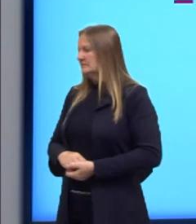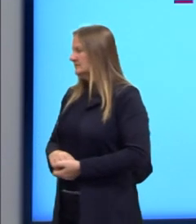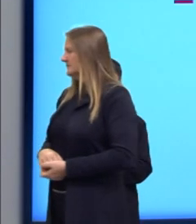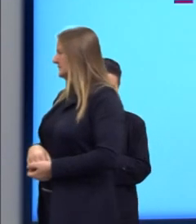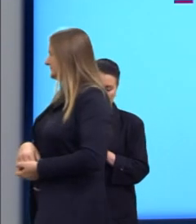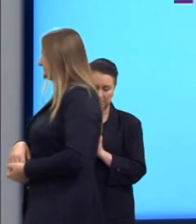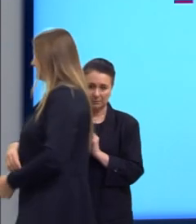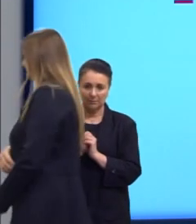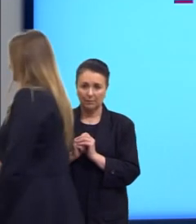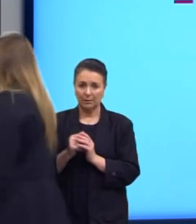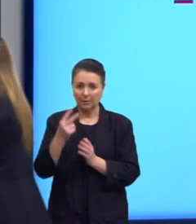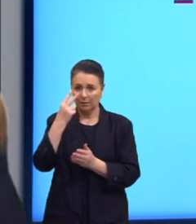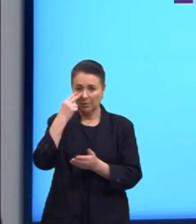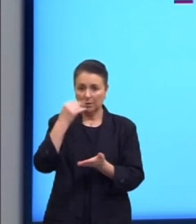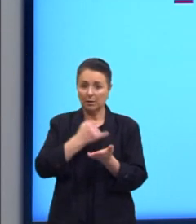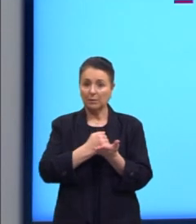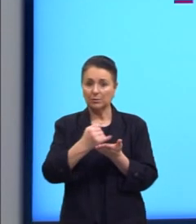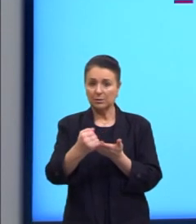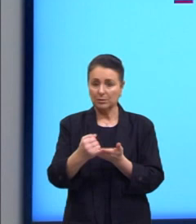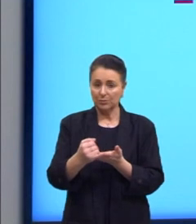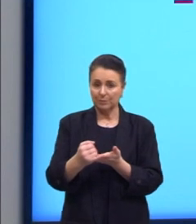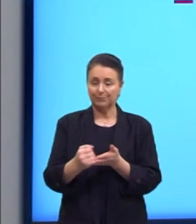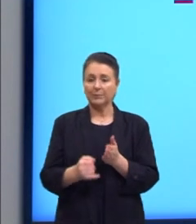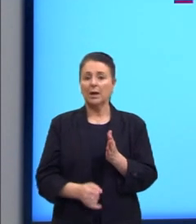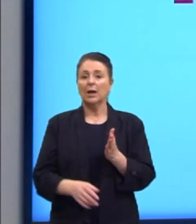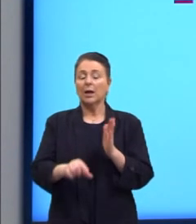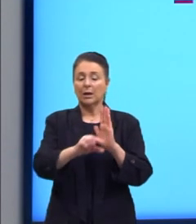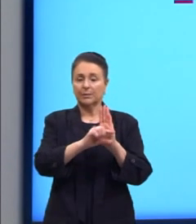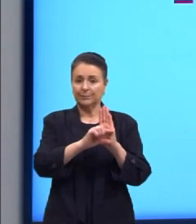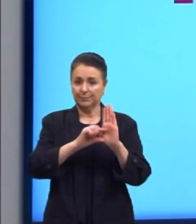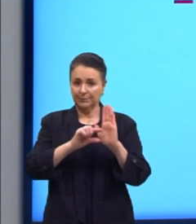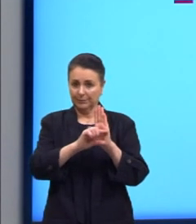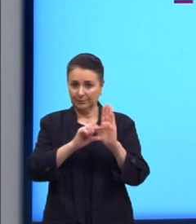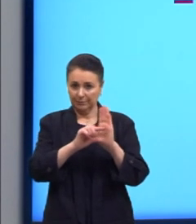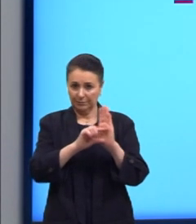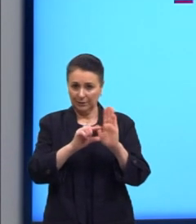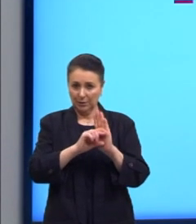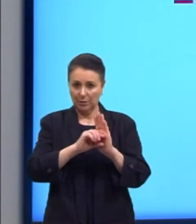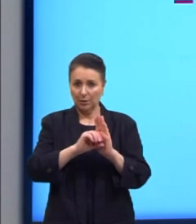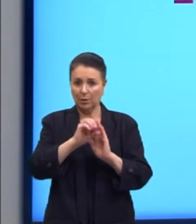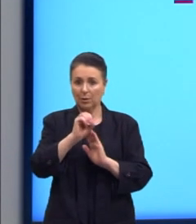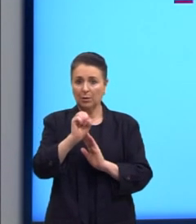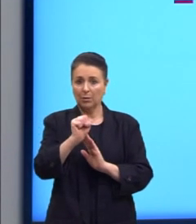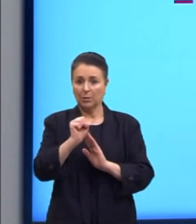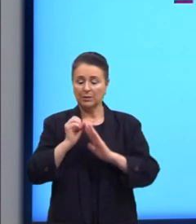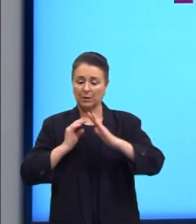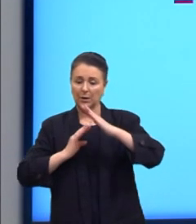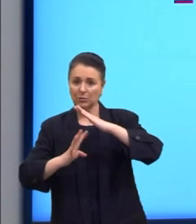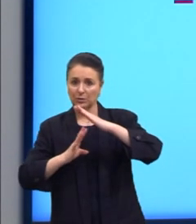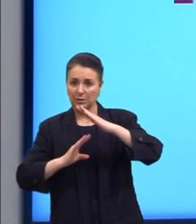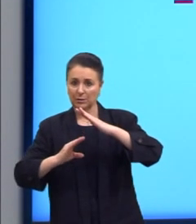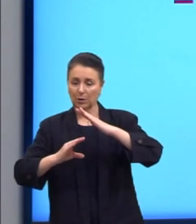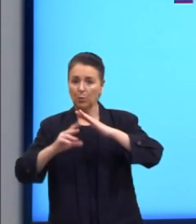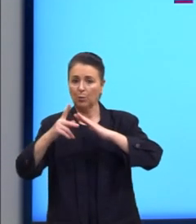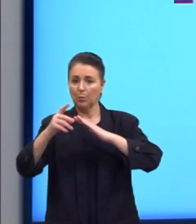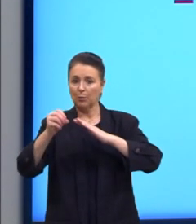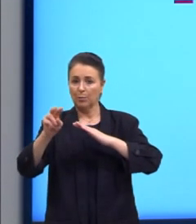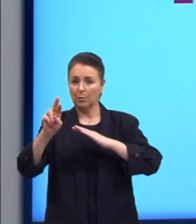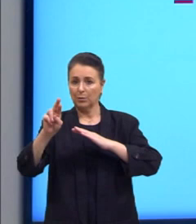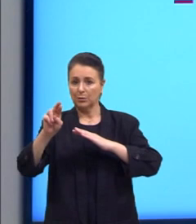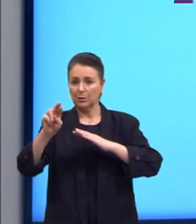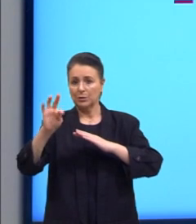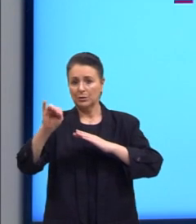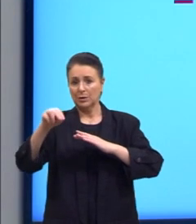introdução. Em sua obra, Os Retirantes, o artista-expressionista Cândido Portinari faz uma denúncia à